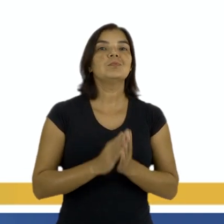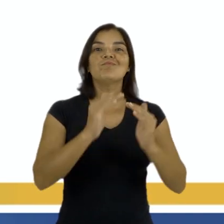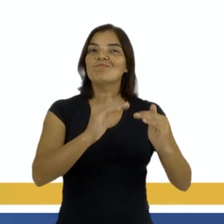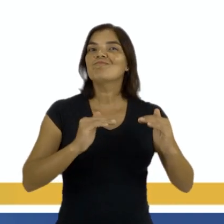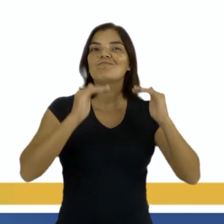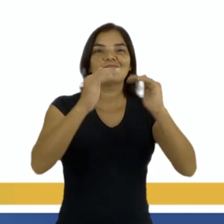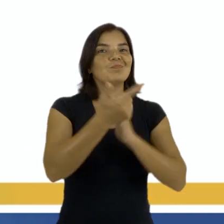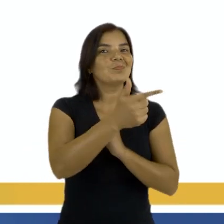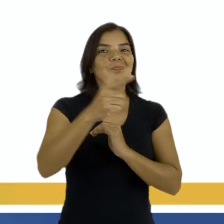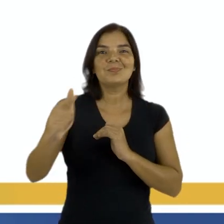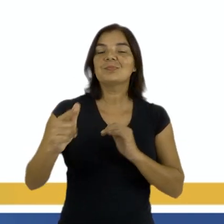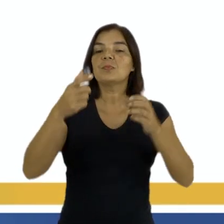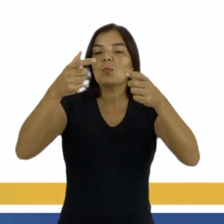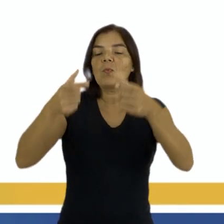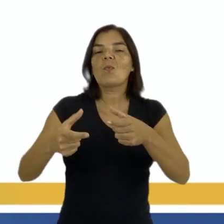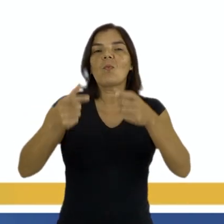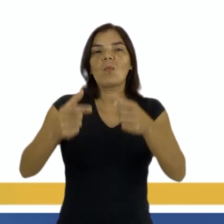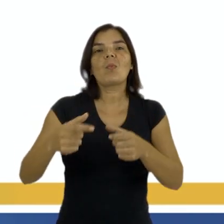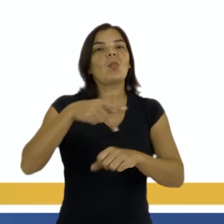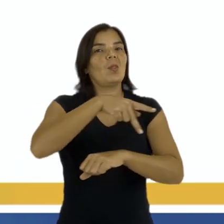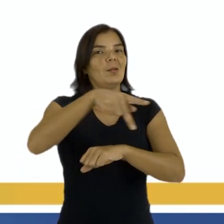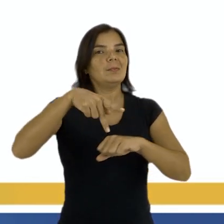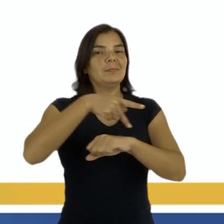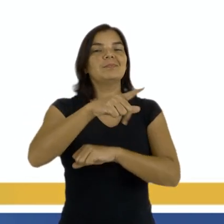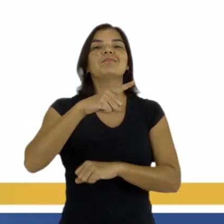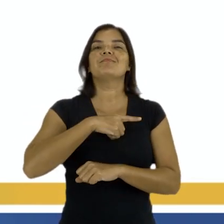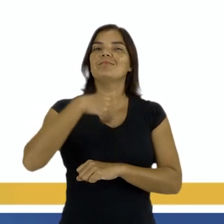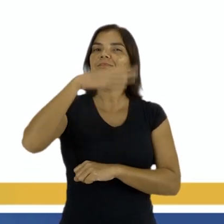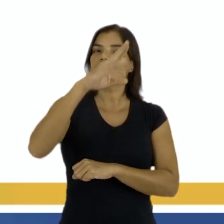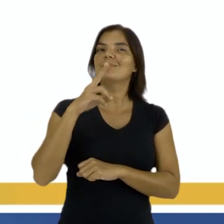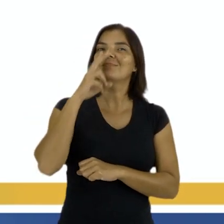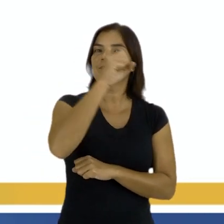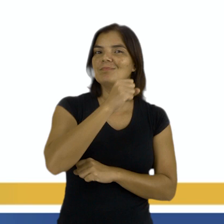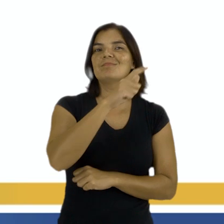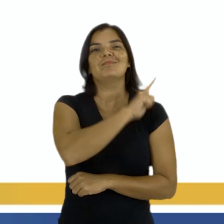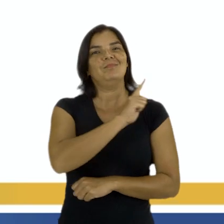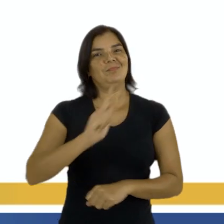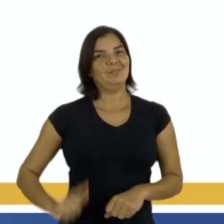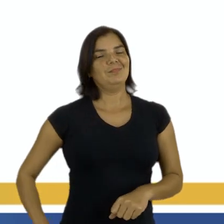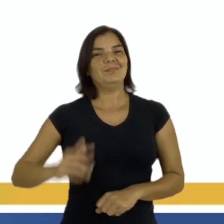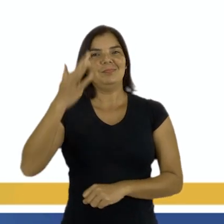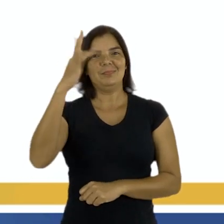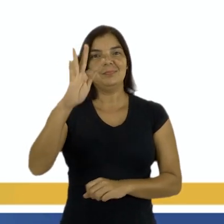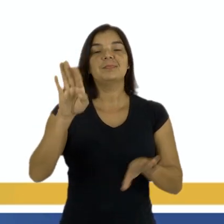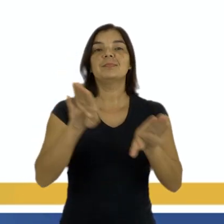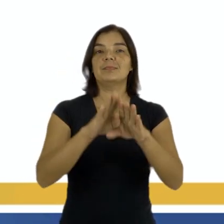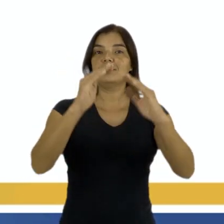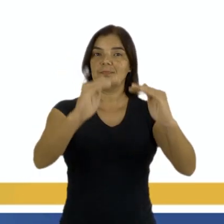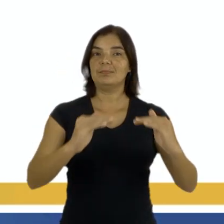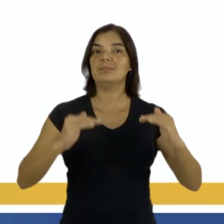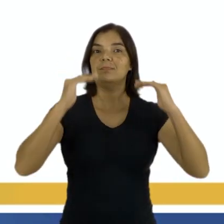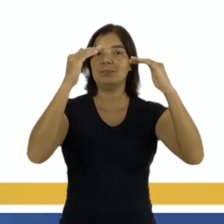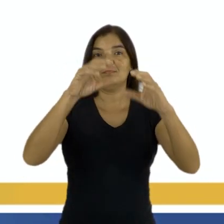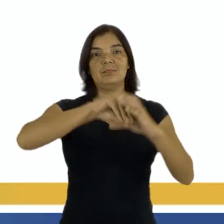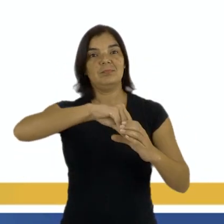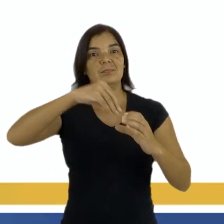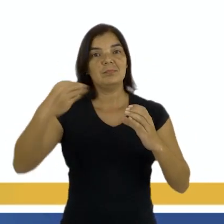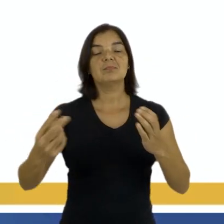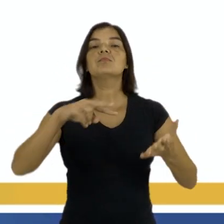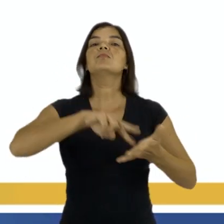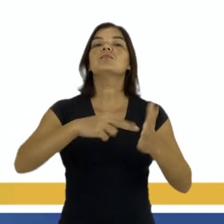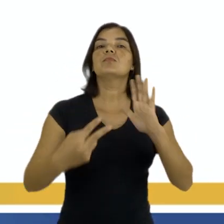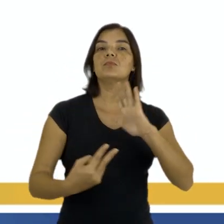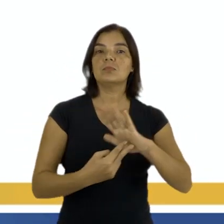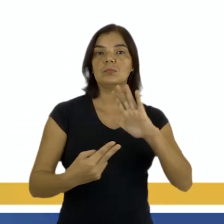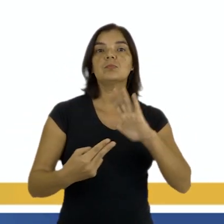nenhum outro órgão dentro do nosso país que tenha mais poder do que o governo federal. E a soberania externa significa que